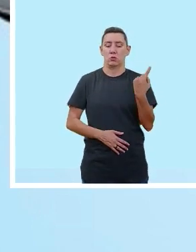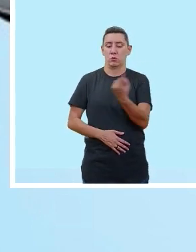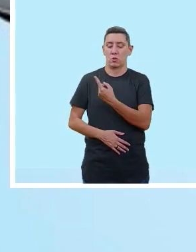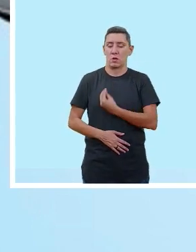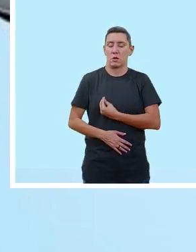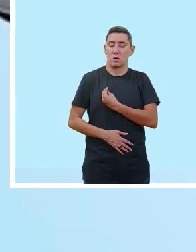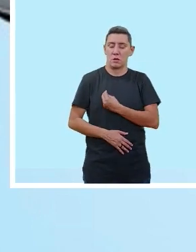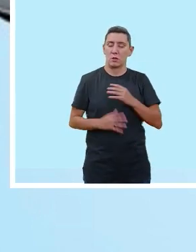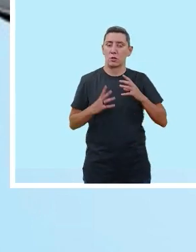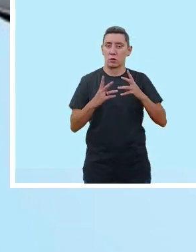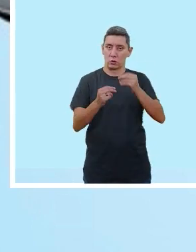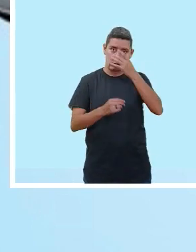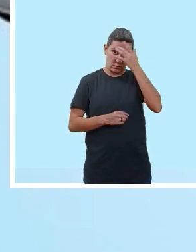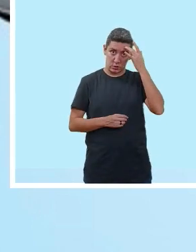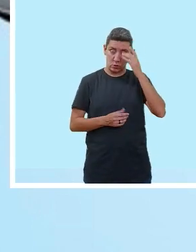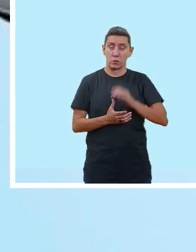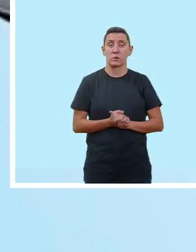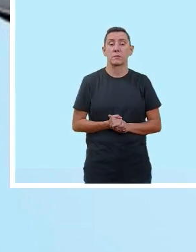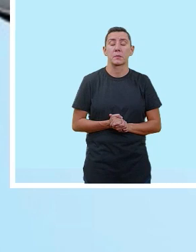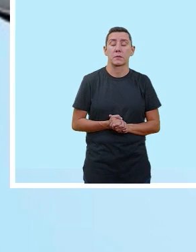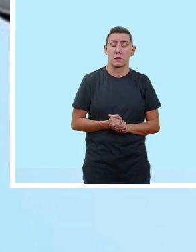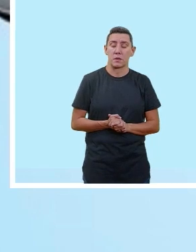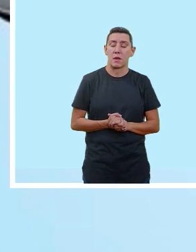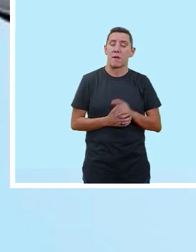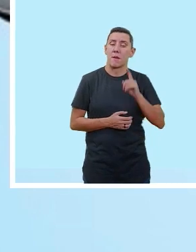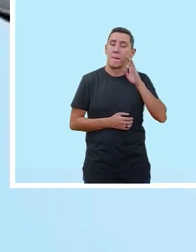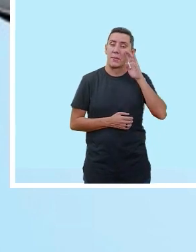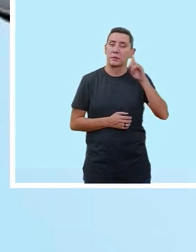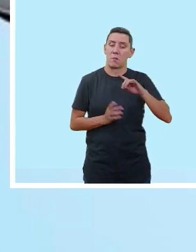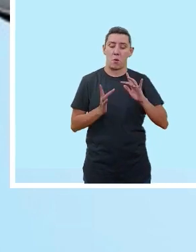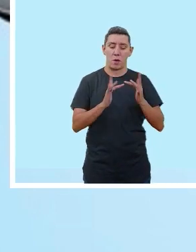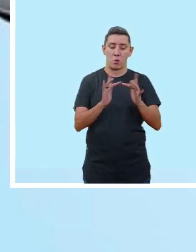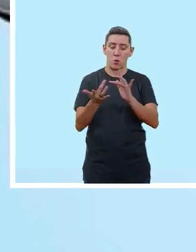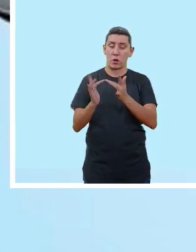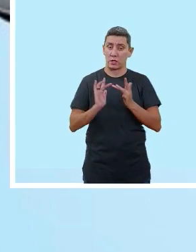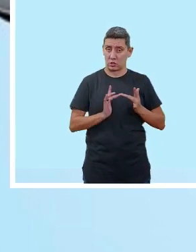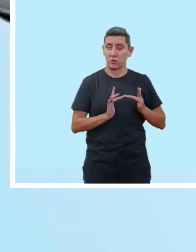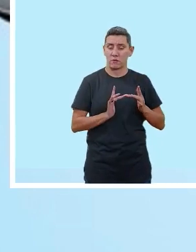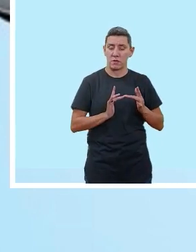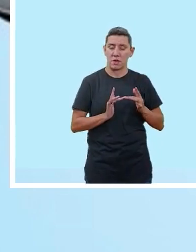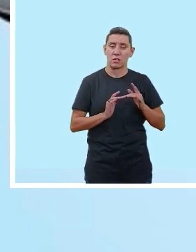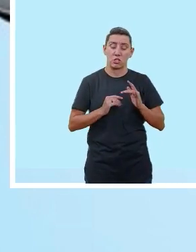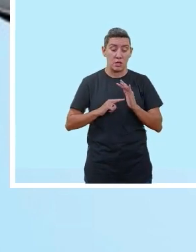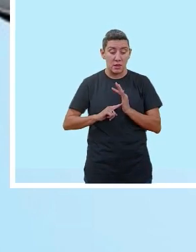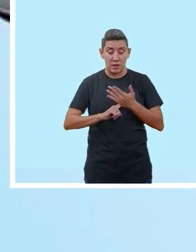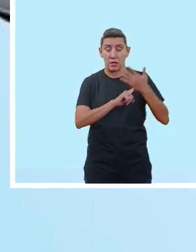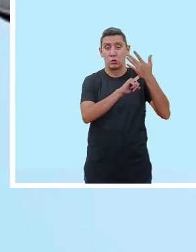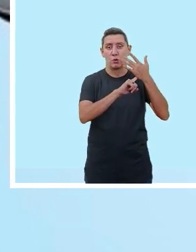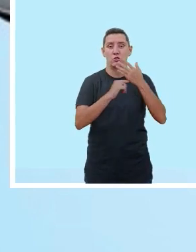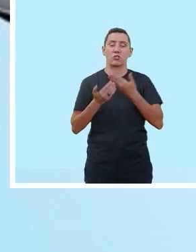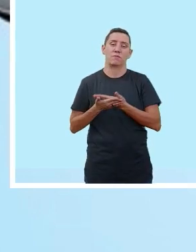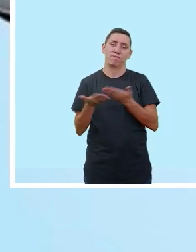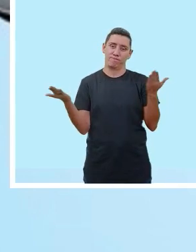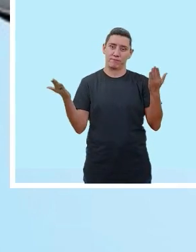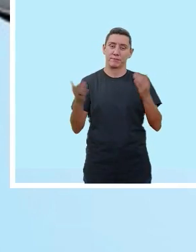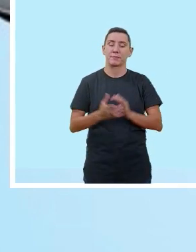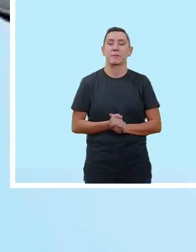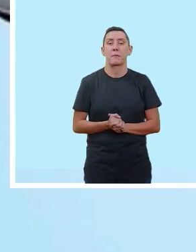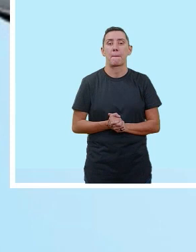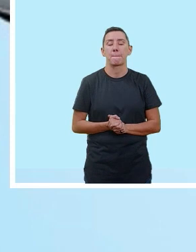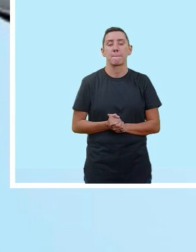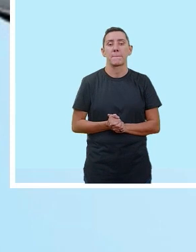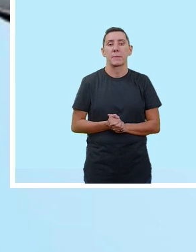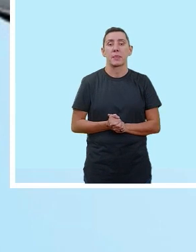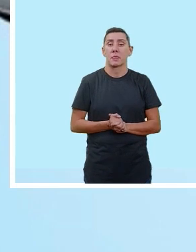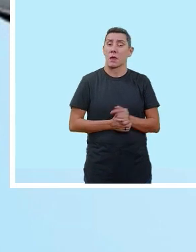objetivo de levar conectividade e tecnologia para todas as pessoas. Tá? Aqui no